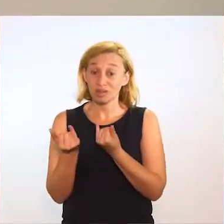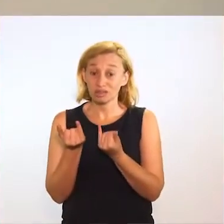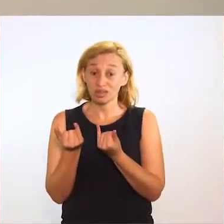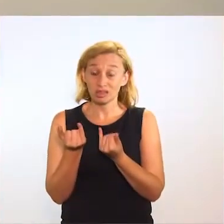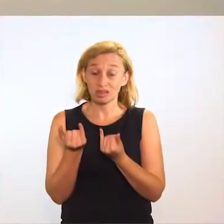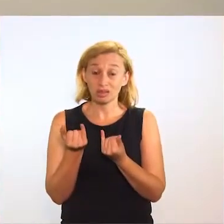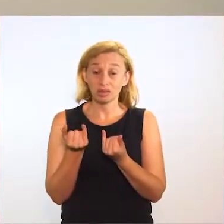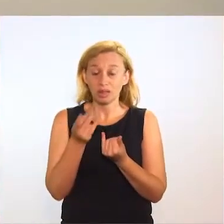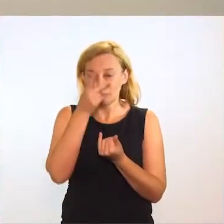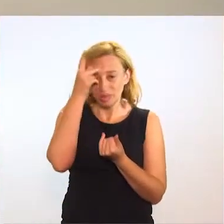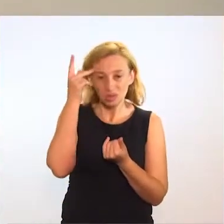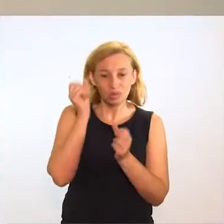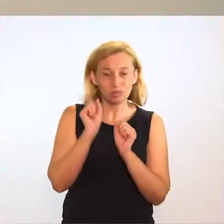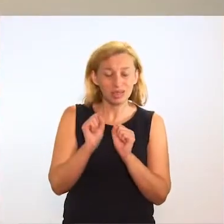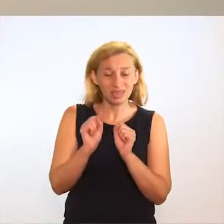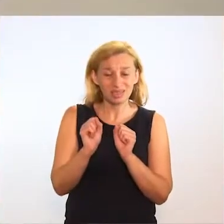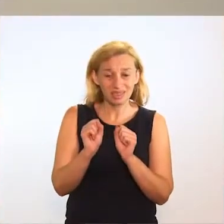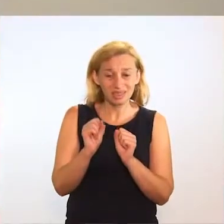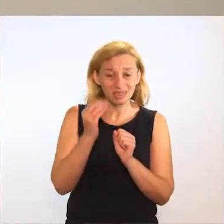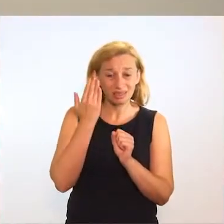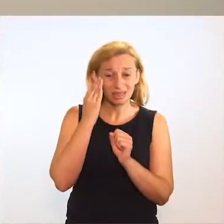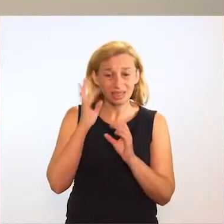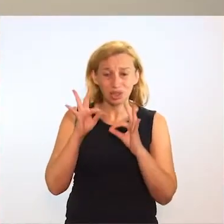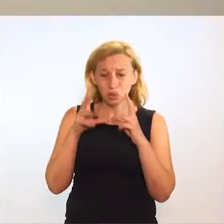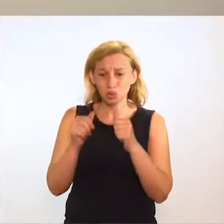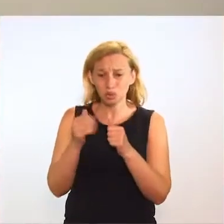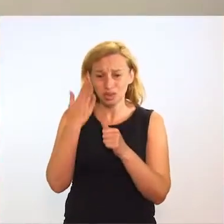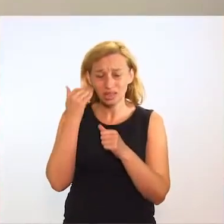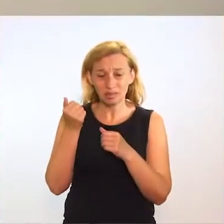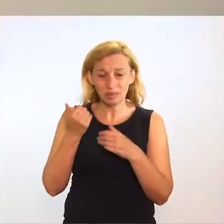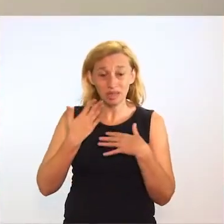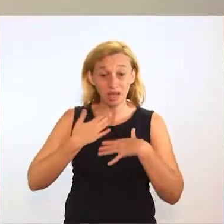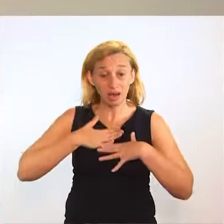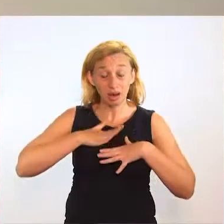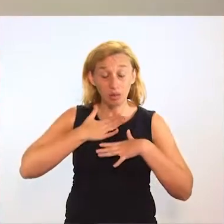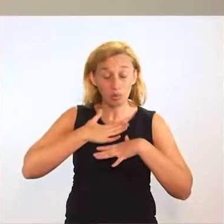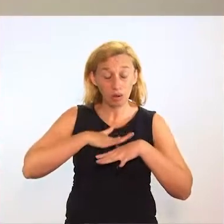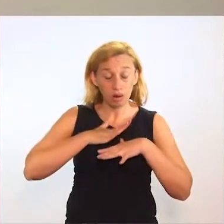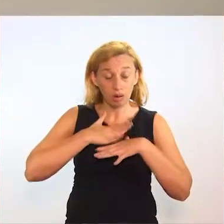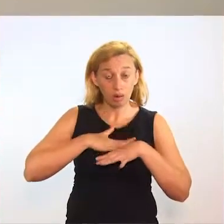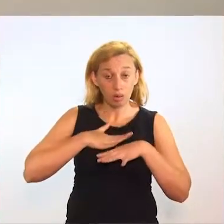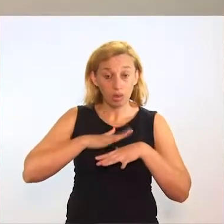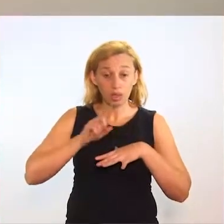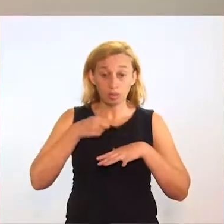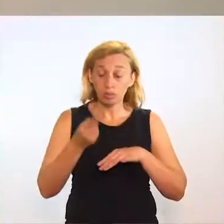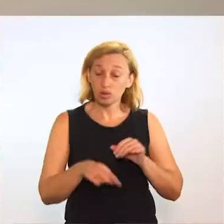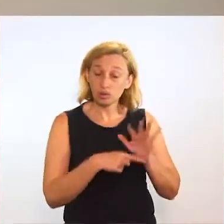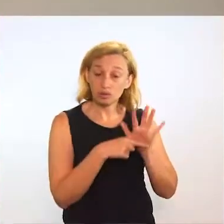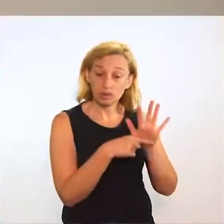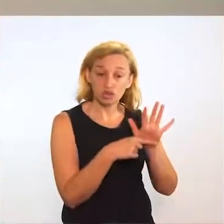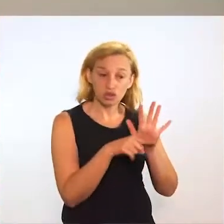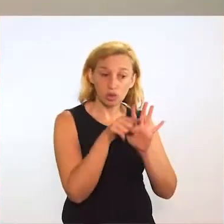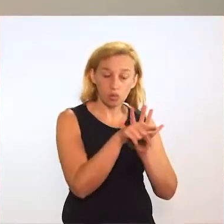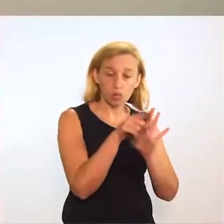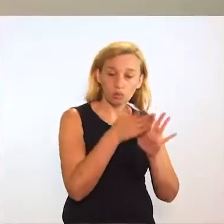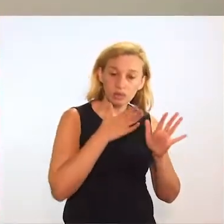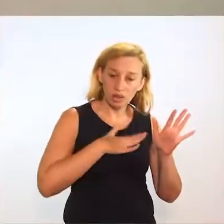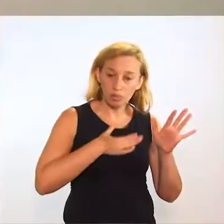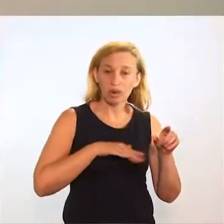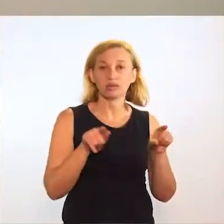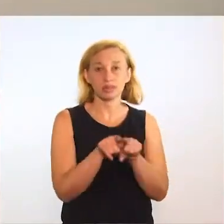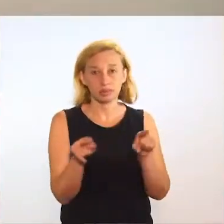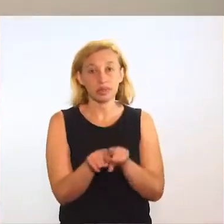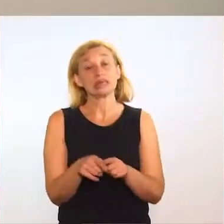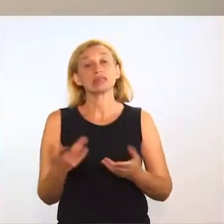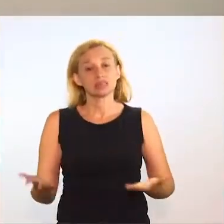das informações, né? Que é quando a pessoa tem que lidar com tudo isso, viver o que ela está vivendo e auxiliar o outro e tentar entender se